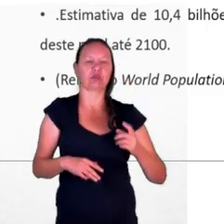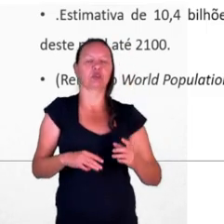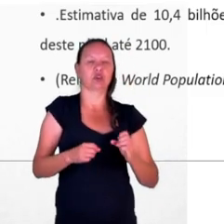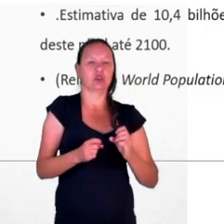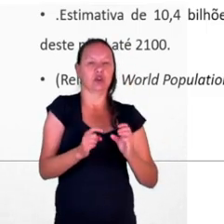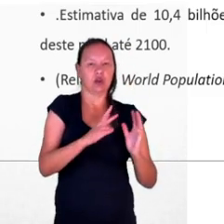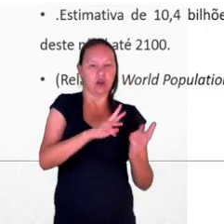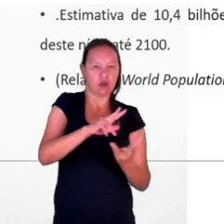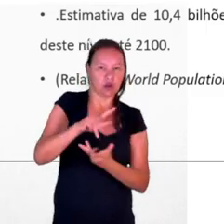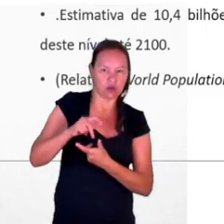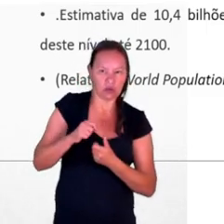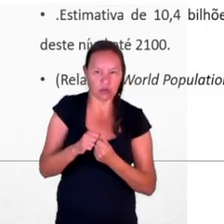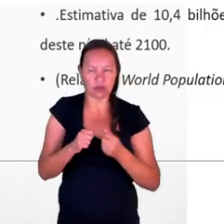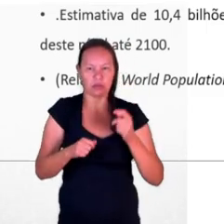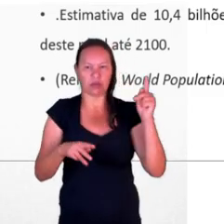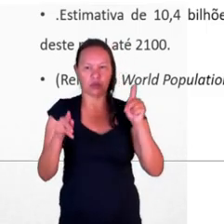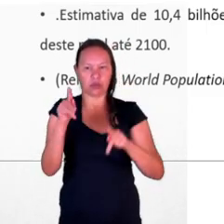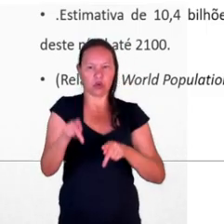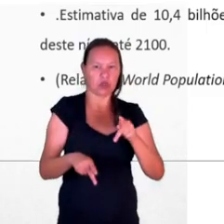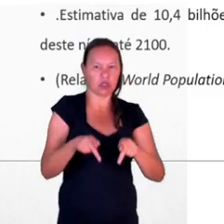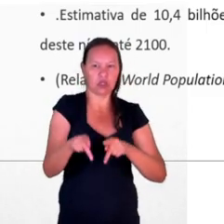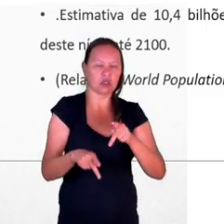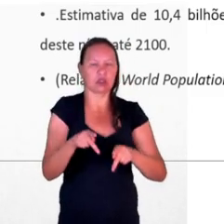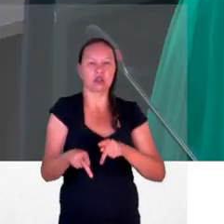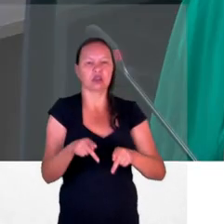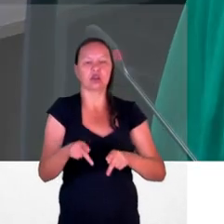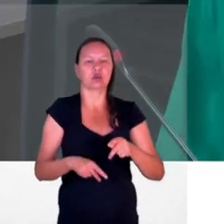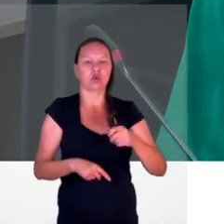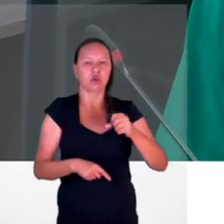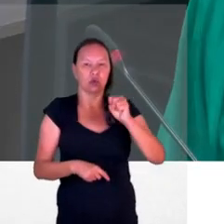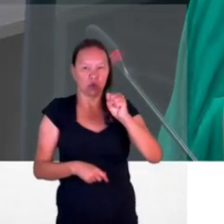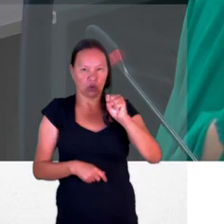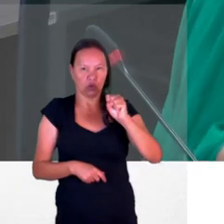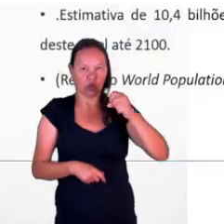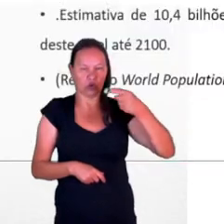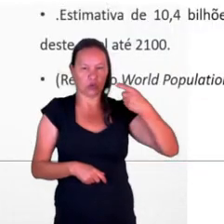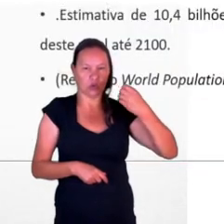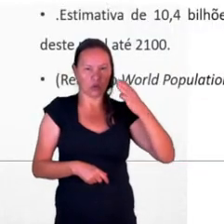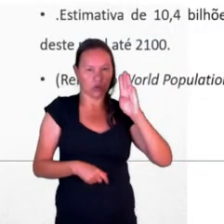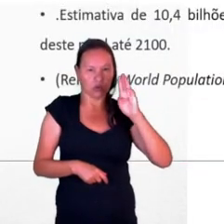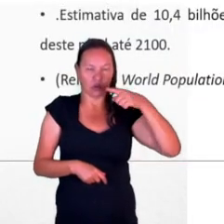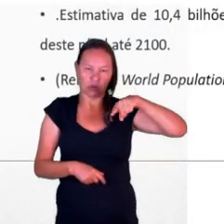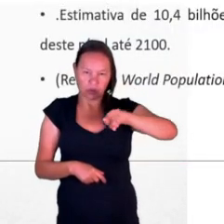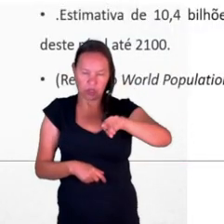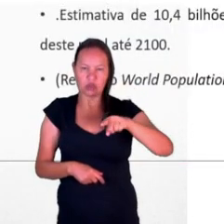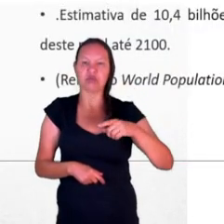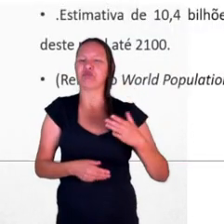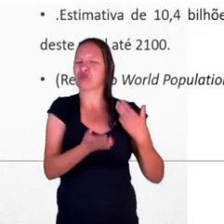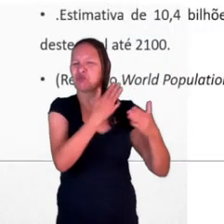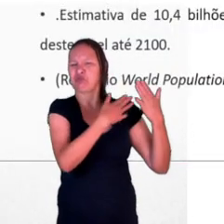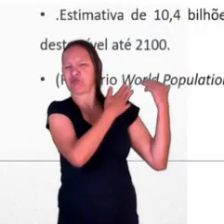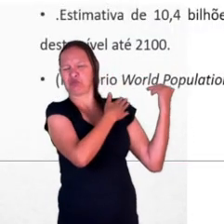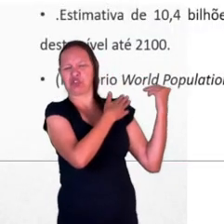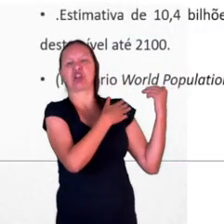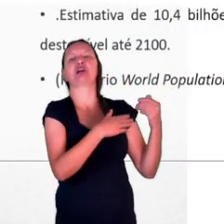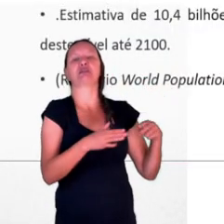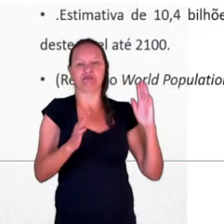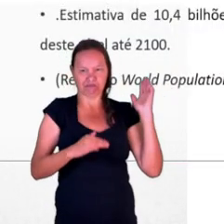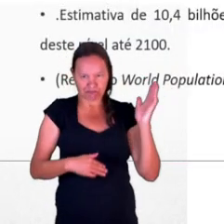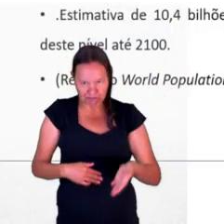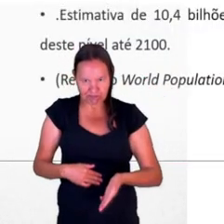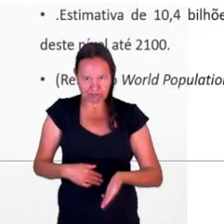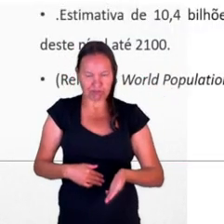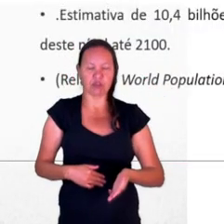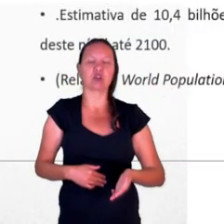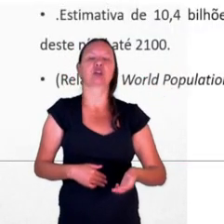deverá atingir 8 bilhões em novembro de 2022 que já passou nós já atingimos né e a Índia já superou a